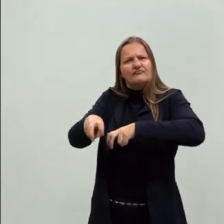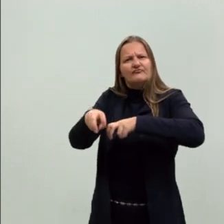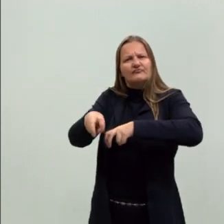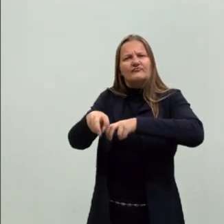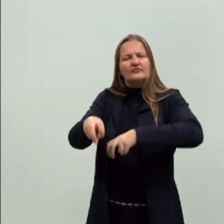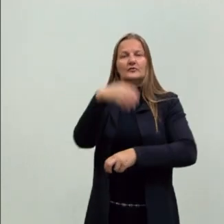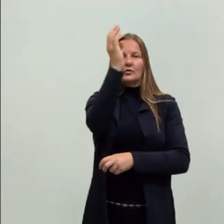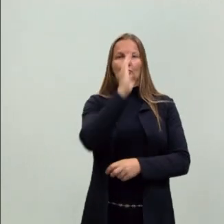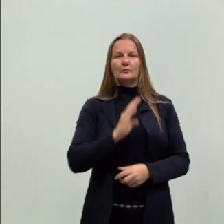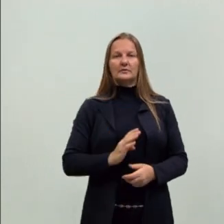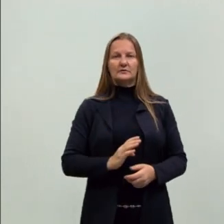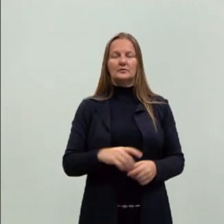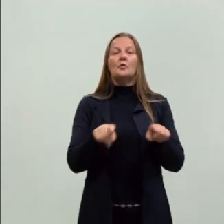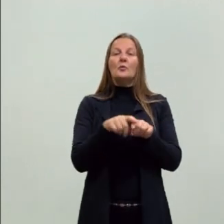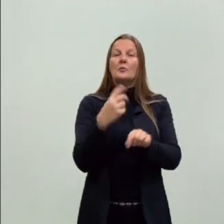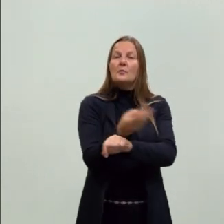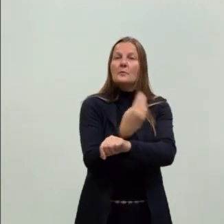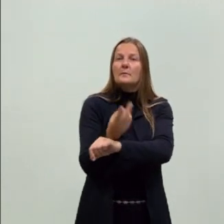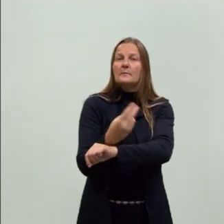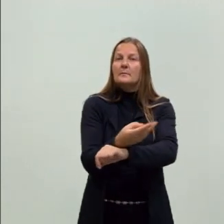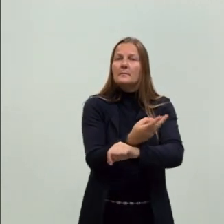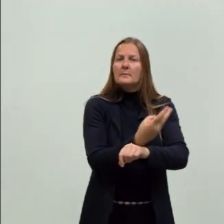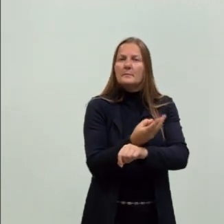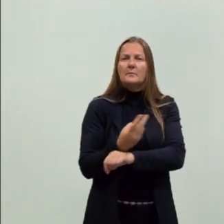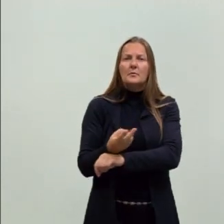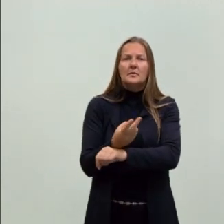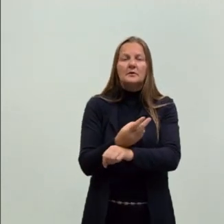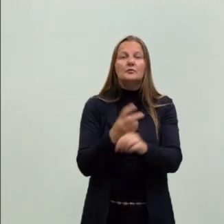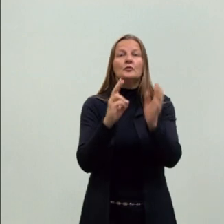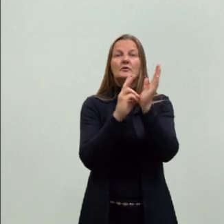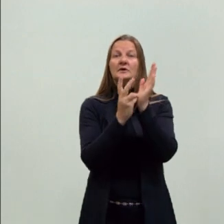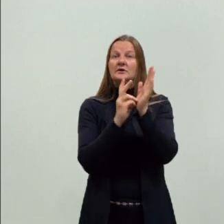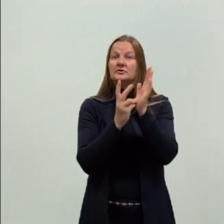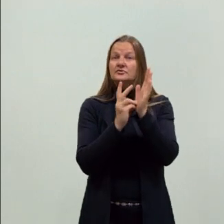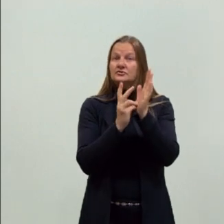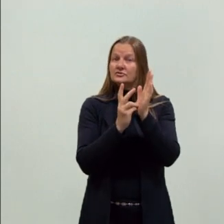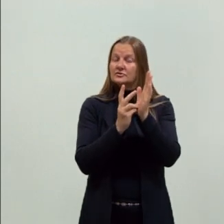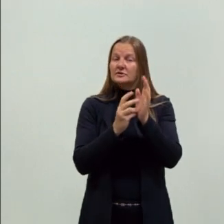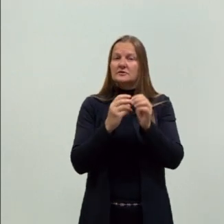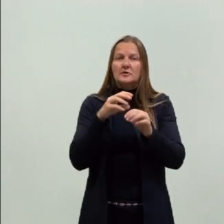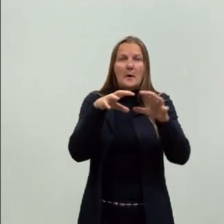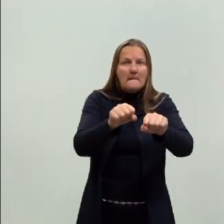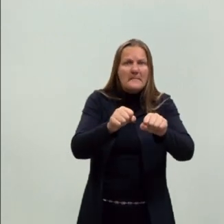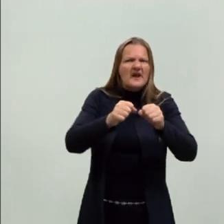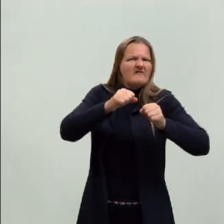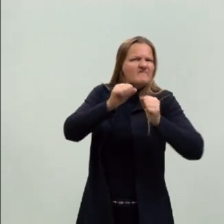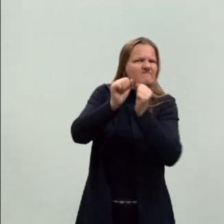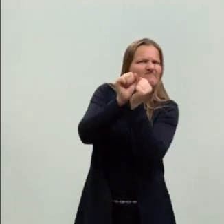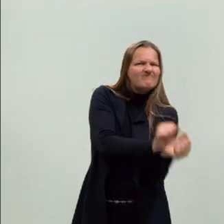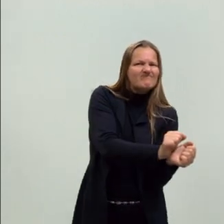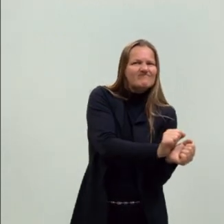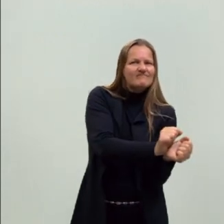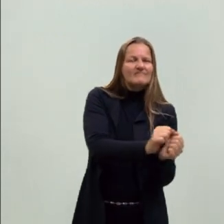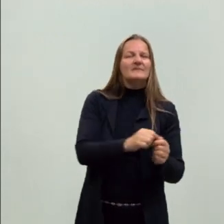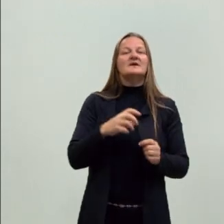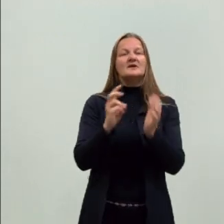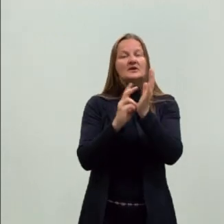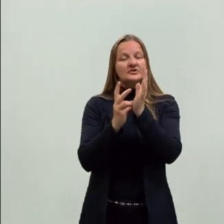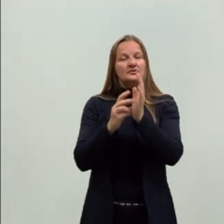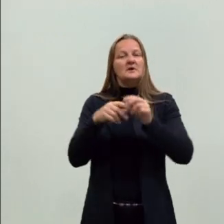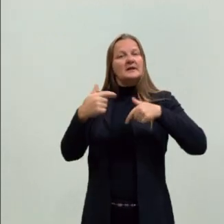desse território em busca principalmente de indígenas e eles capturavam escravizavam esses indígenas para